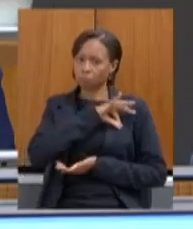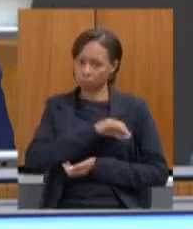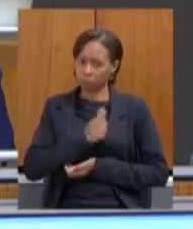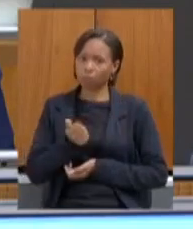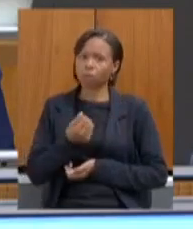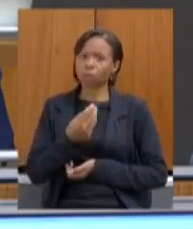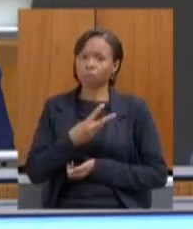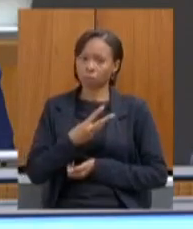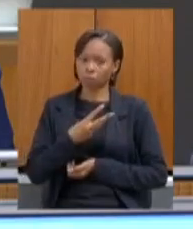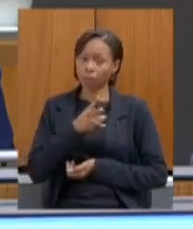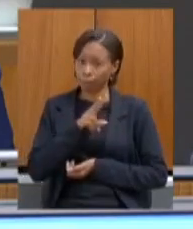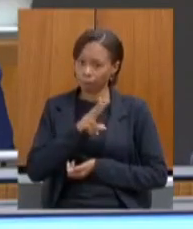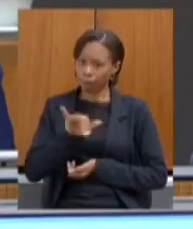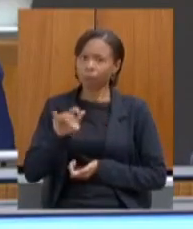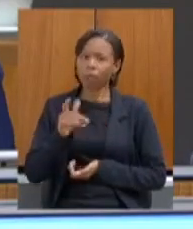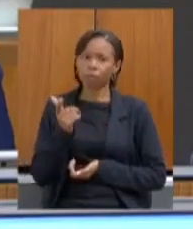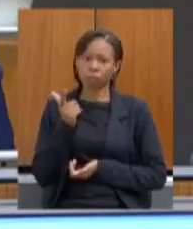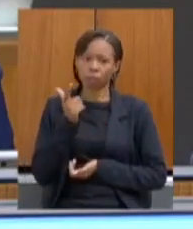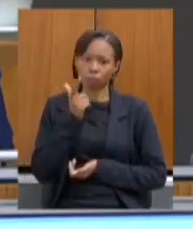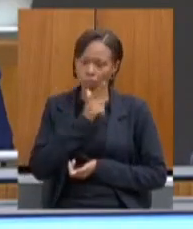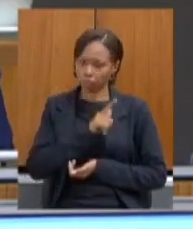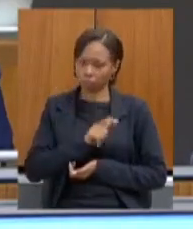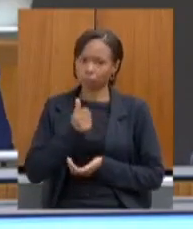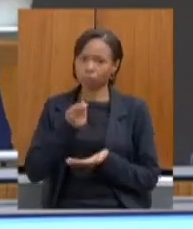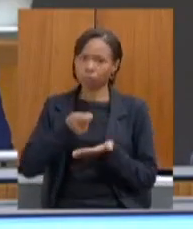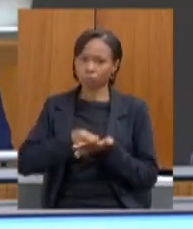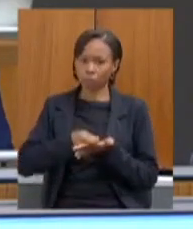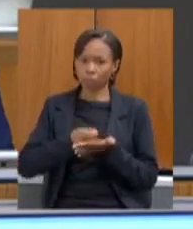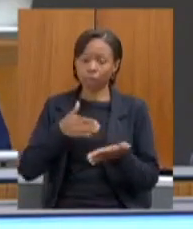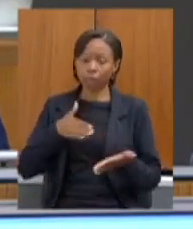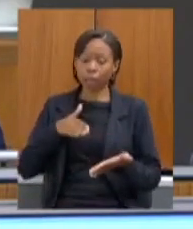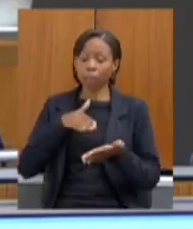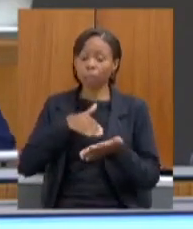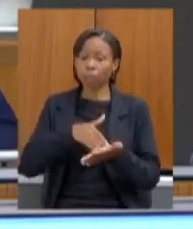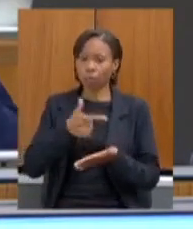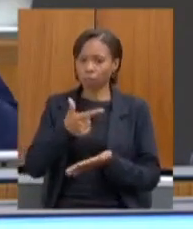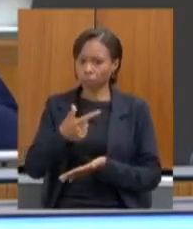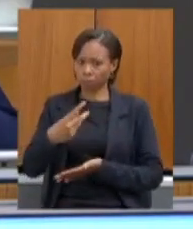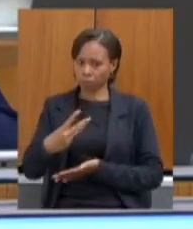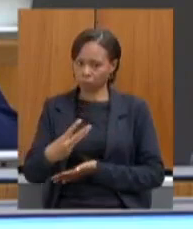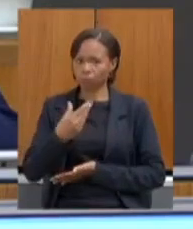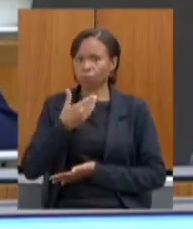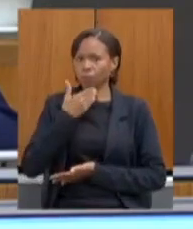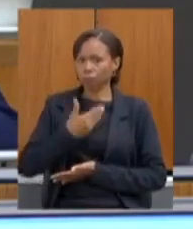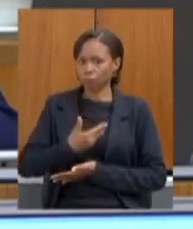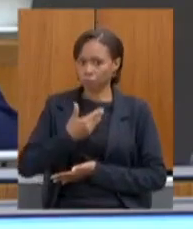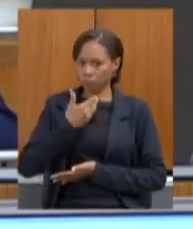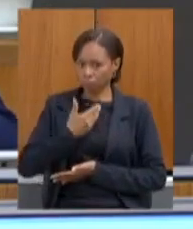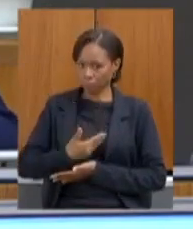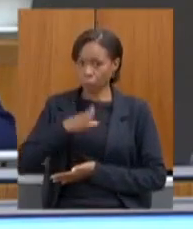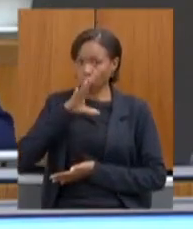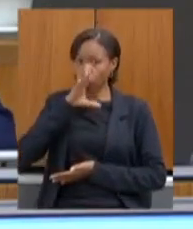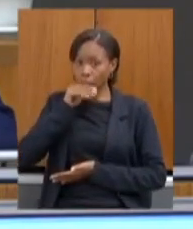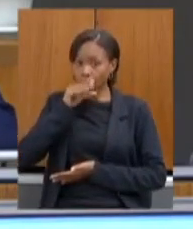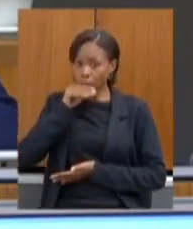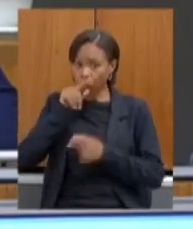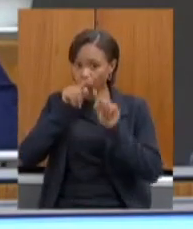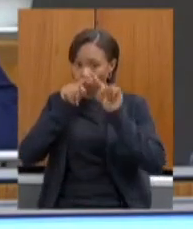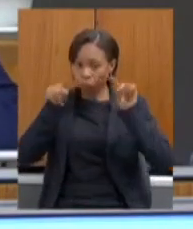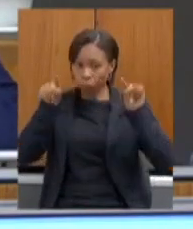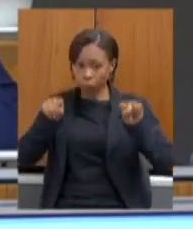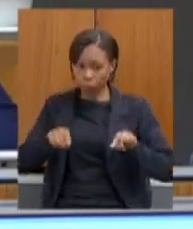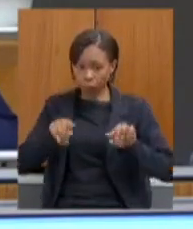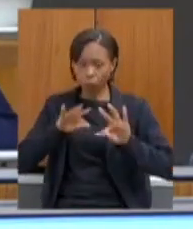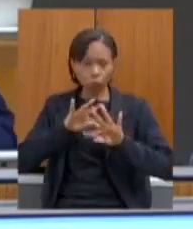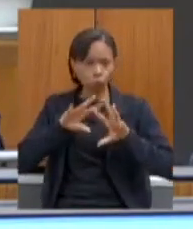anúncio de que até o dia 23 de dezembro todos os servidores do Estado de Minas Gerais receberão até